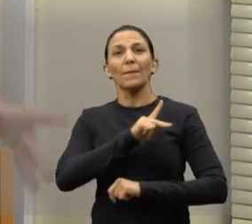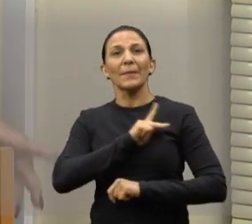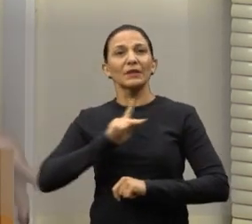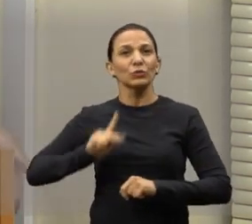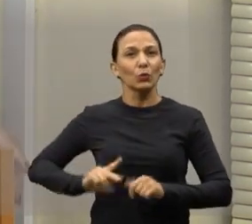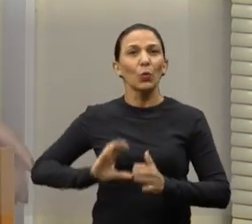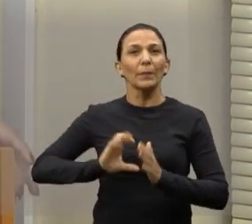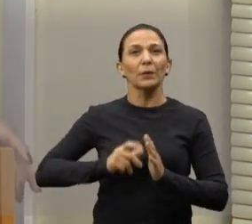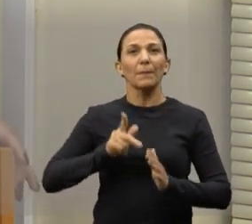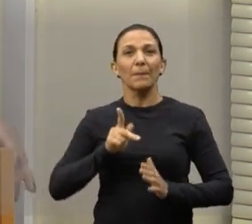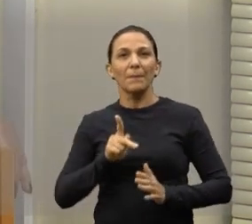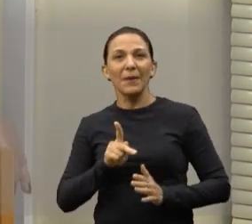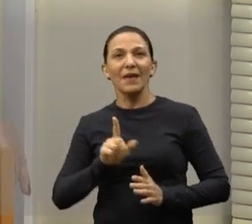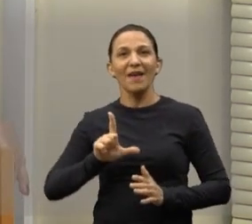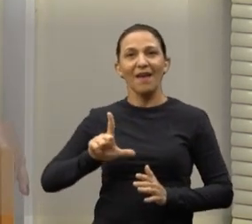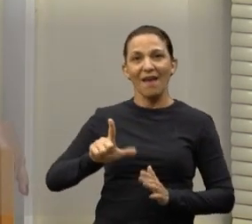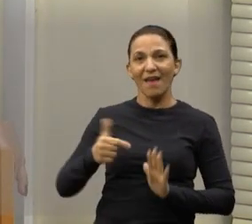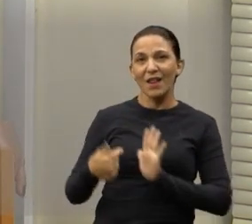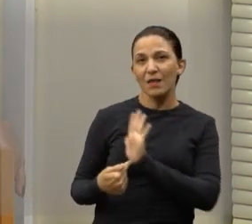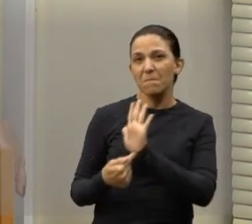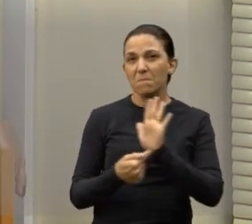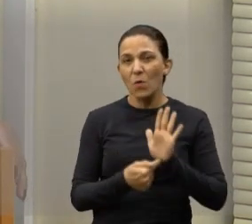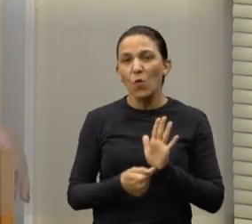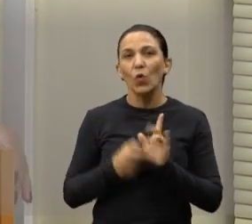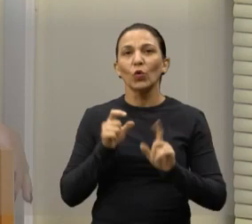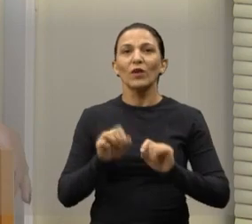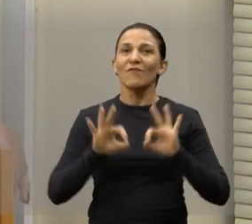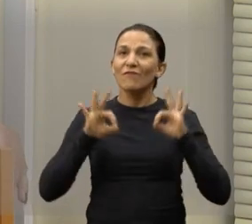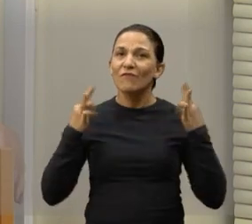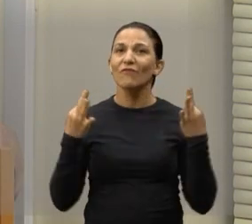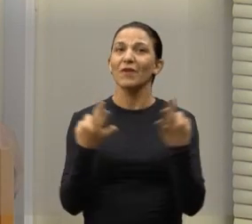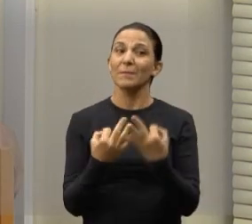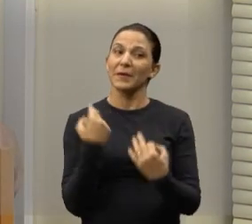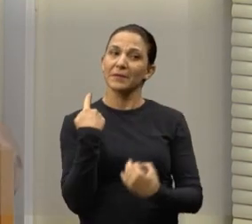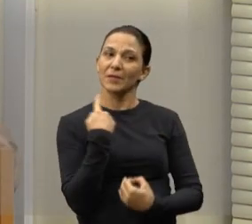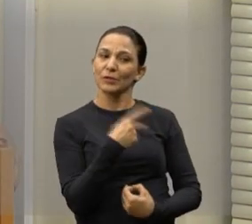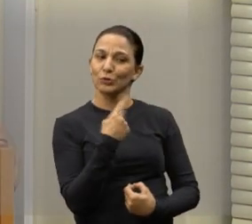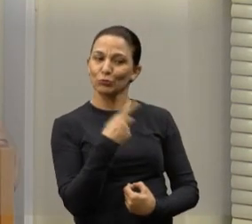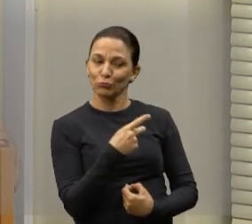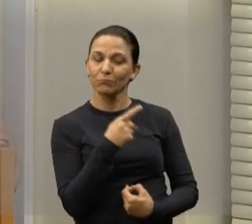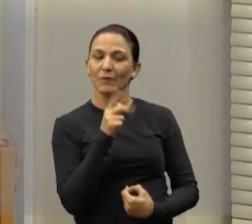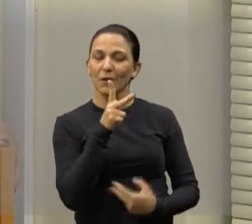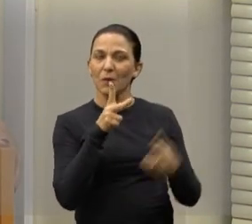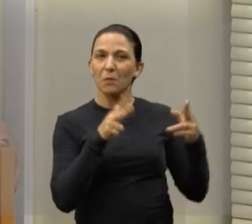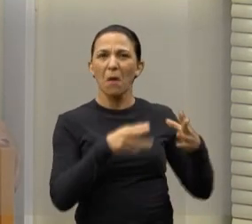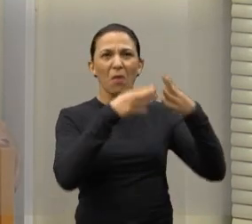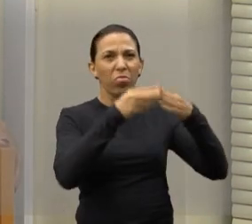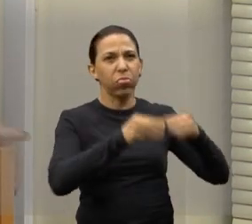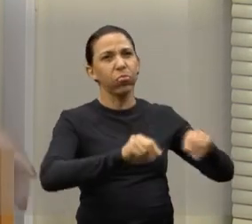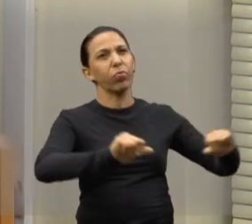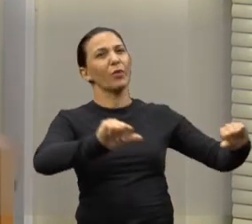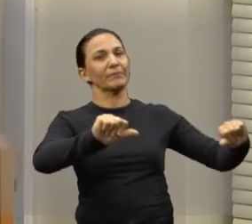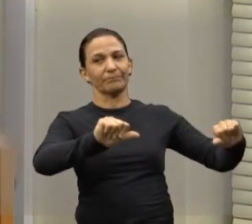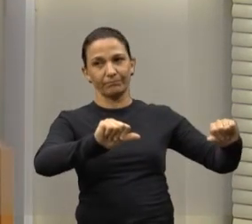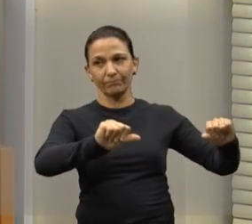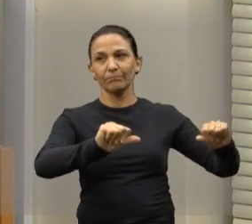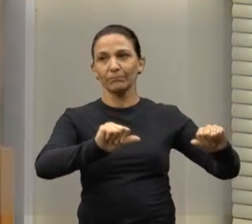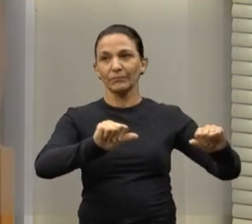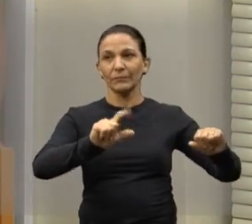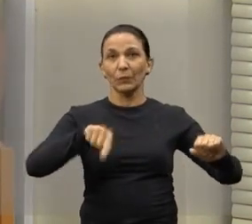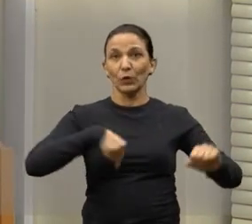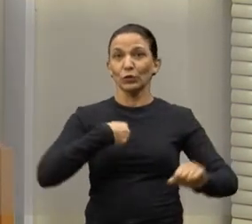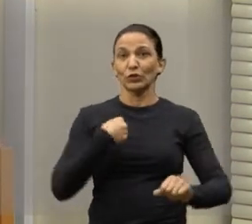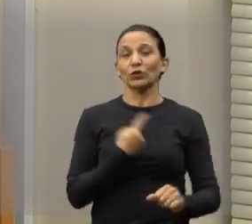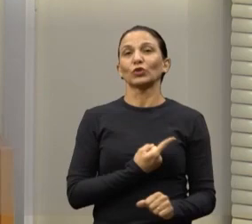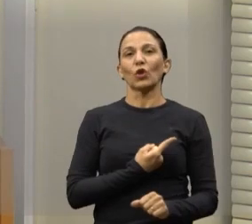do pl ele tenta colocar é que famílias como a sua vereadora sejam destruídas E aí depois nós